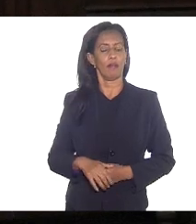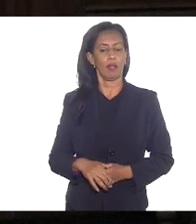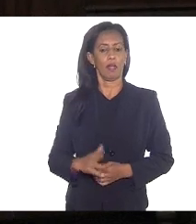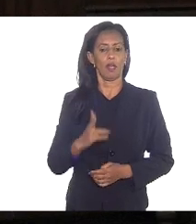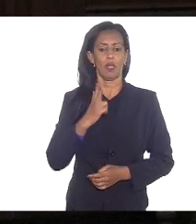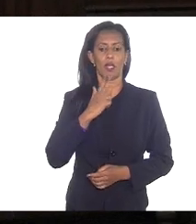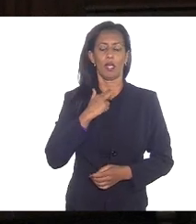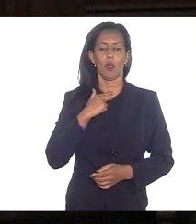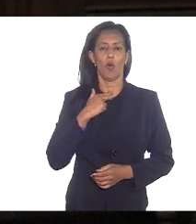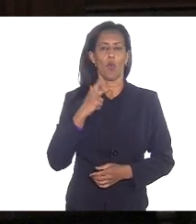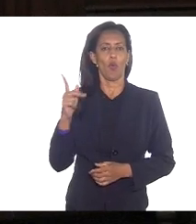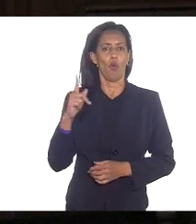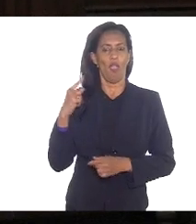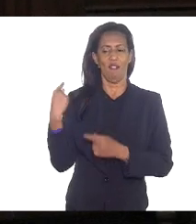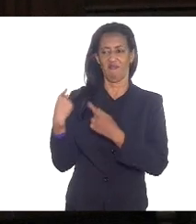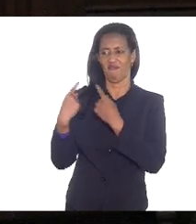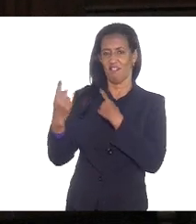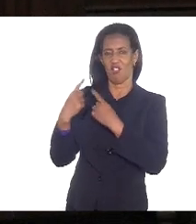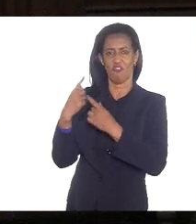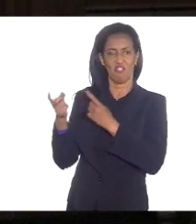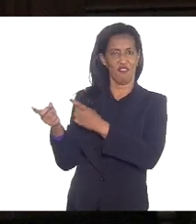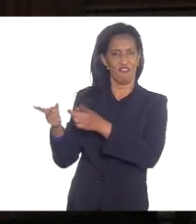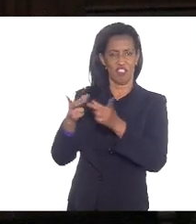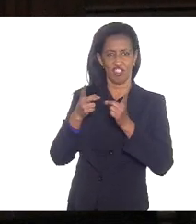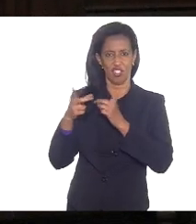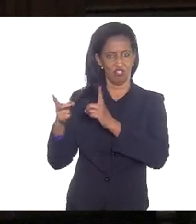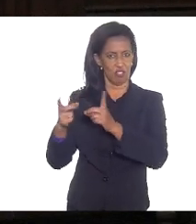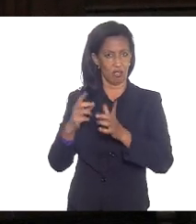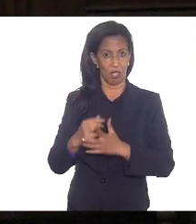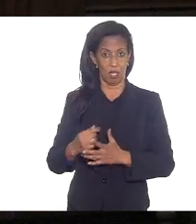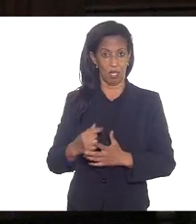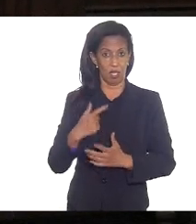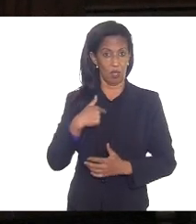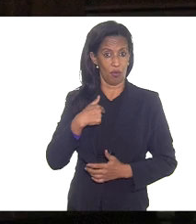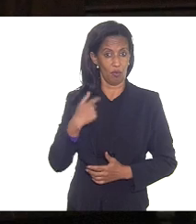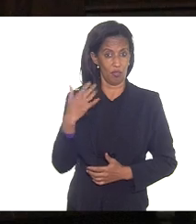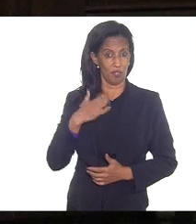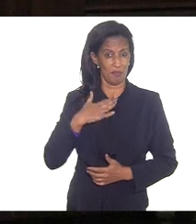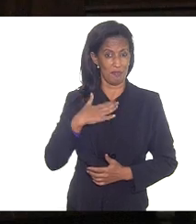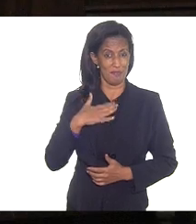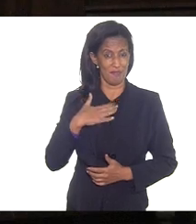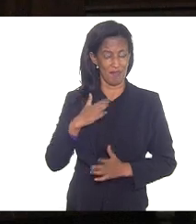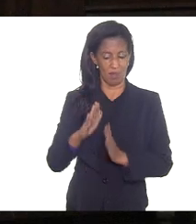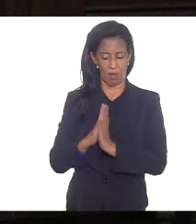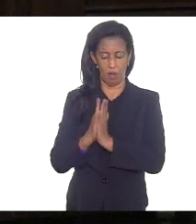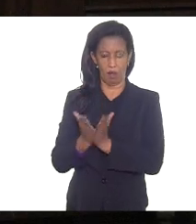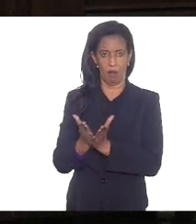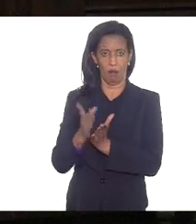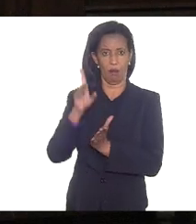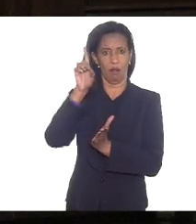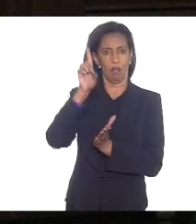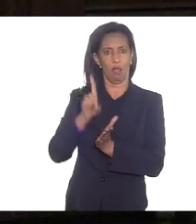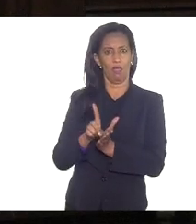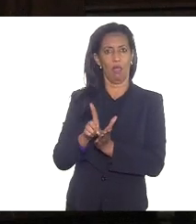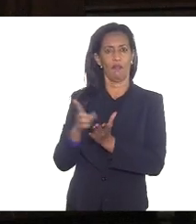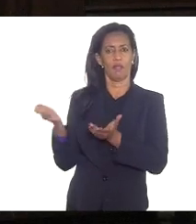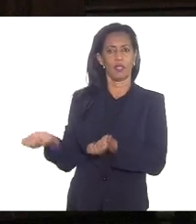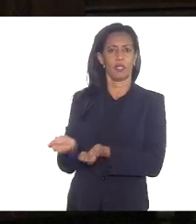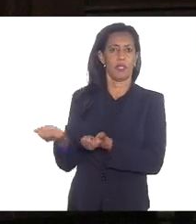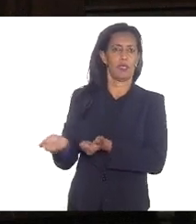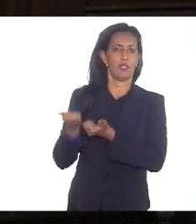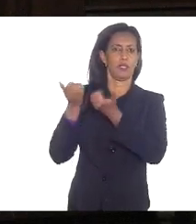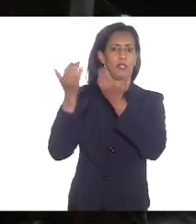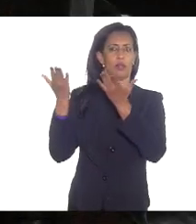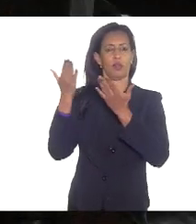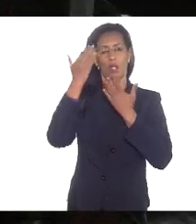não são negociáveis. E o que depender de mim, a palavra de Deus, ela permanecerá sendo exaltada. Obrigada